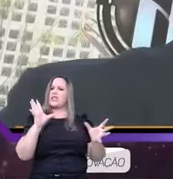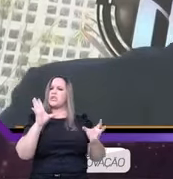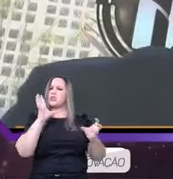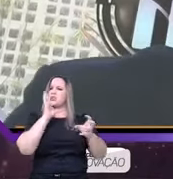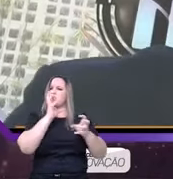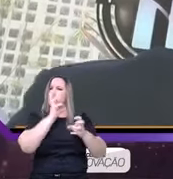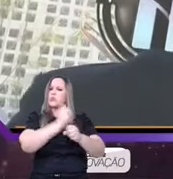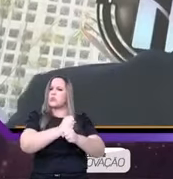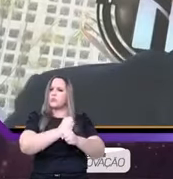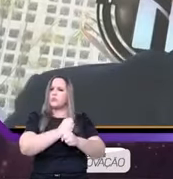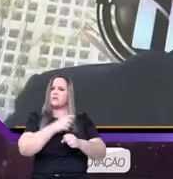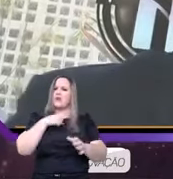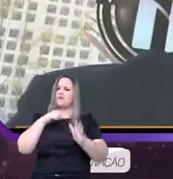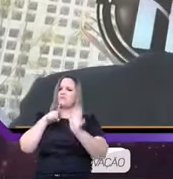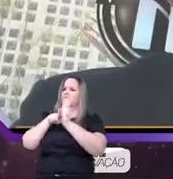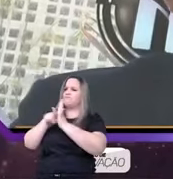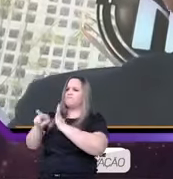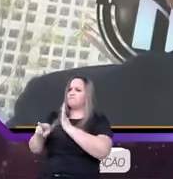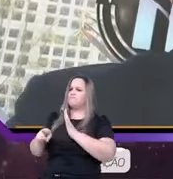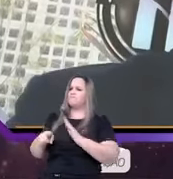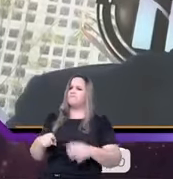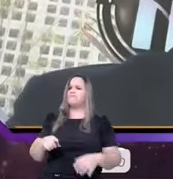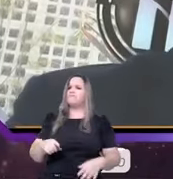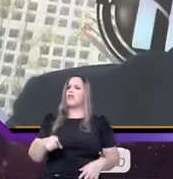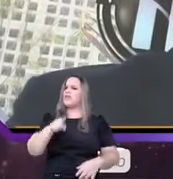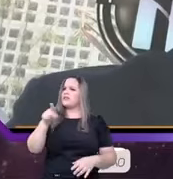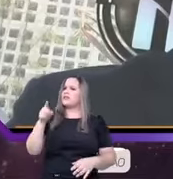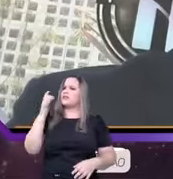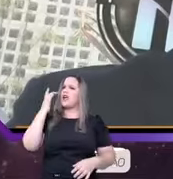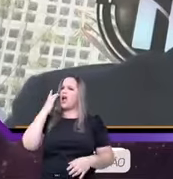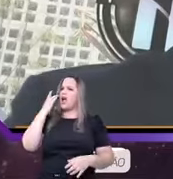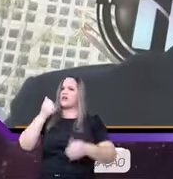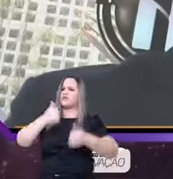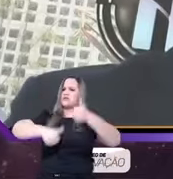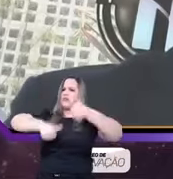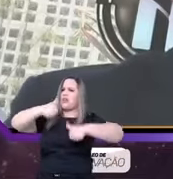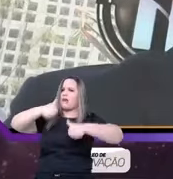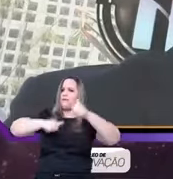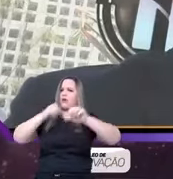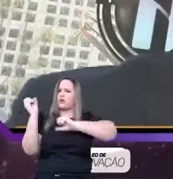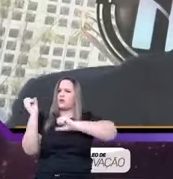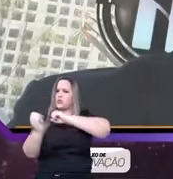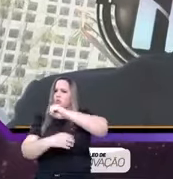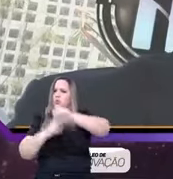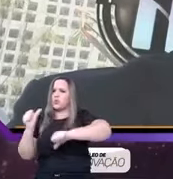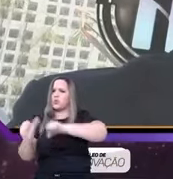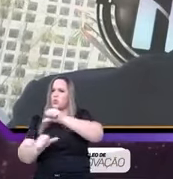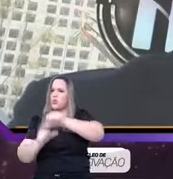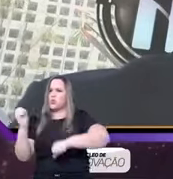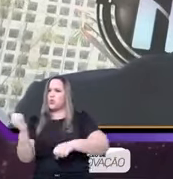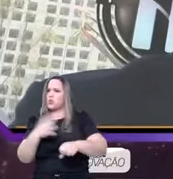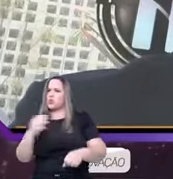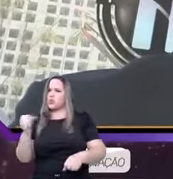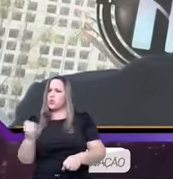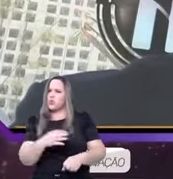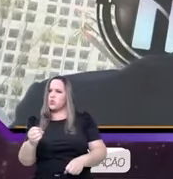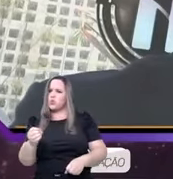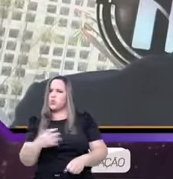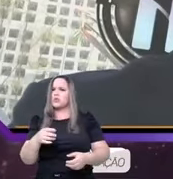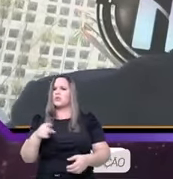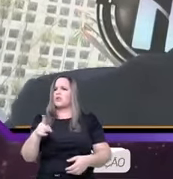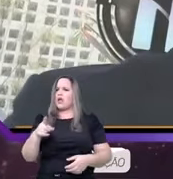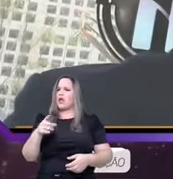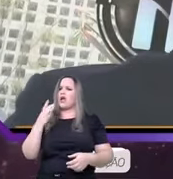se justamente os núcleos e laboratórios de inovação não vêm para resgatar essa